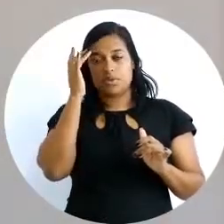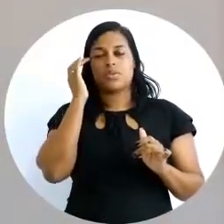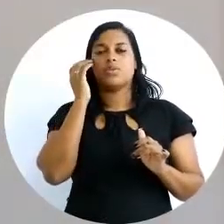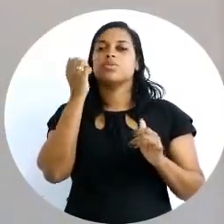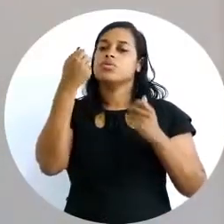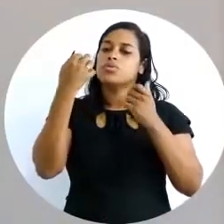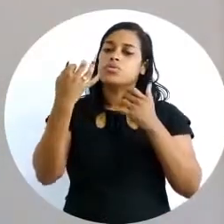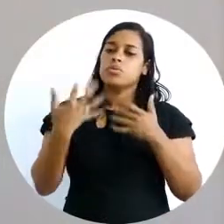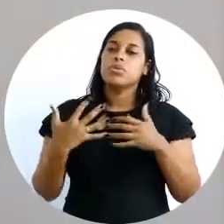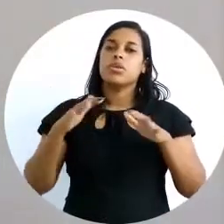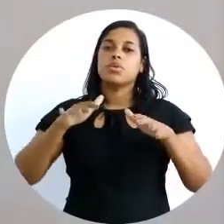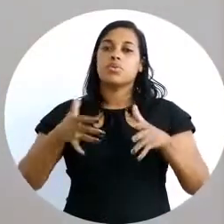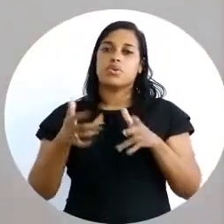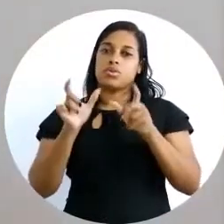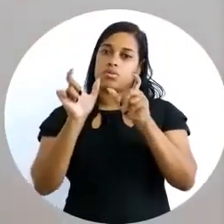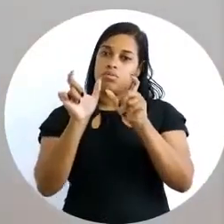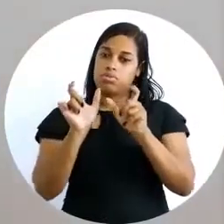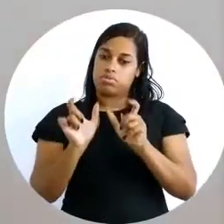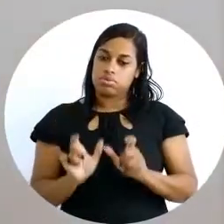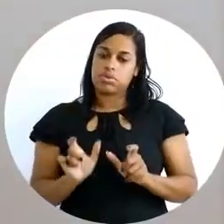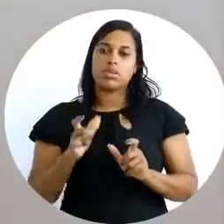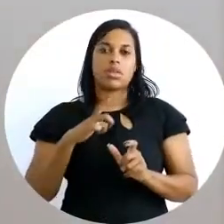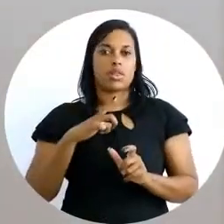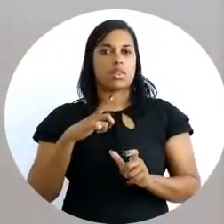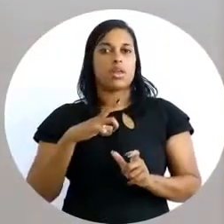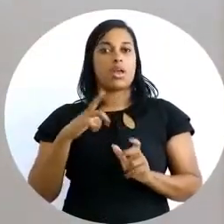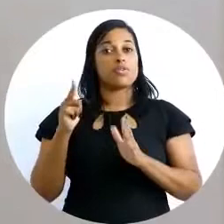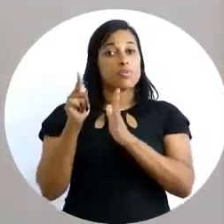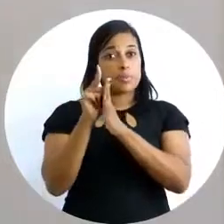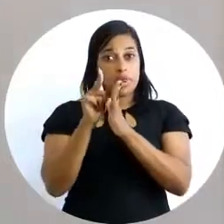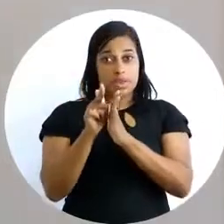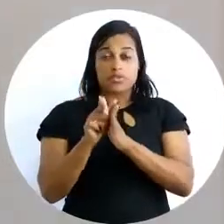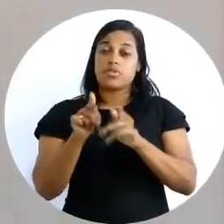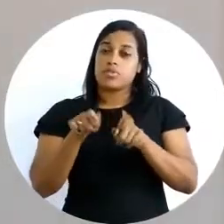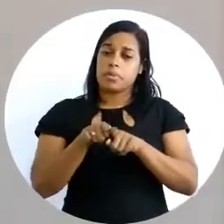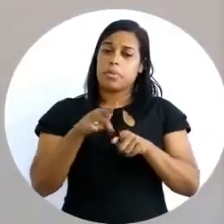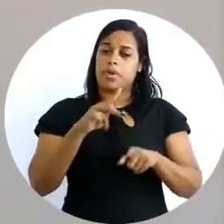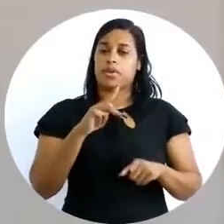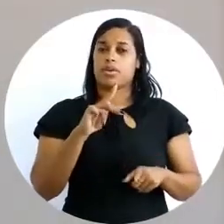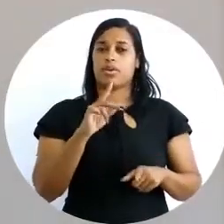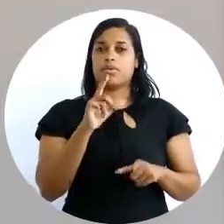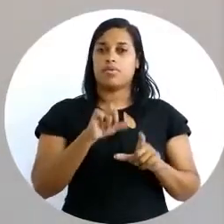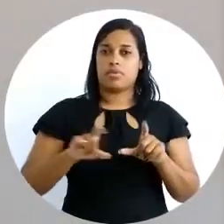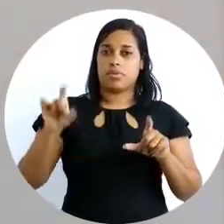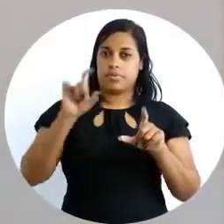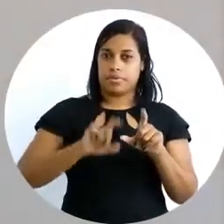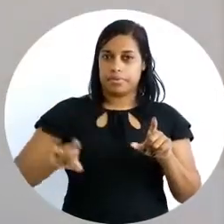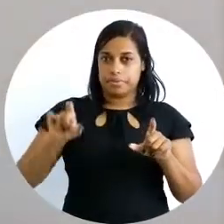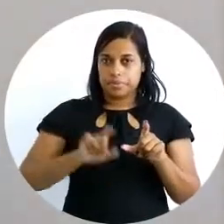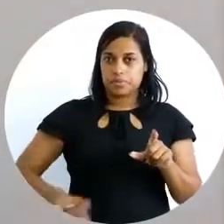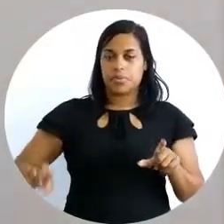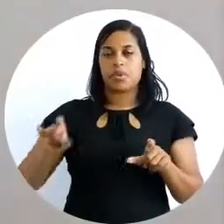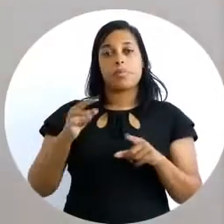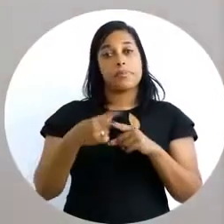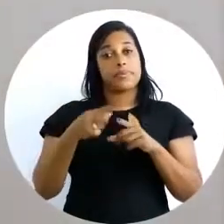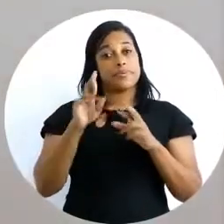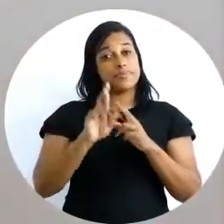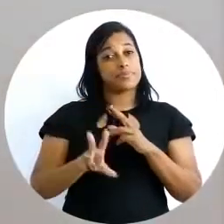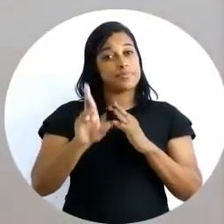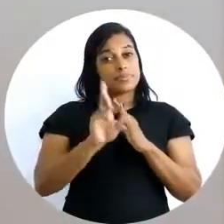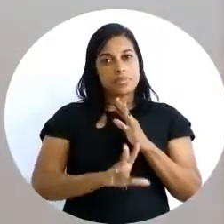e digo exatamente quais são as partes, quais são as páginas onde esses autores foram citados. Porque